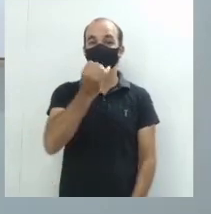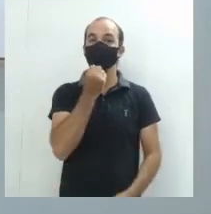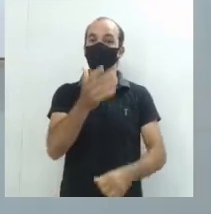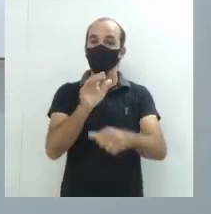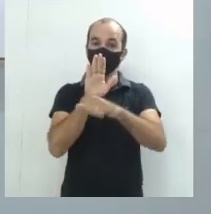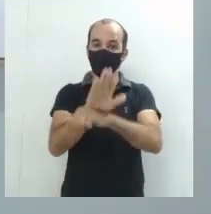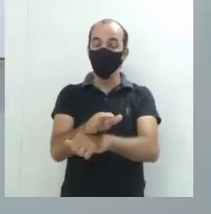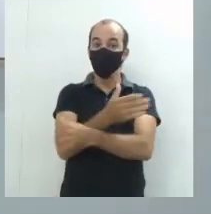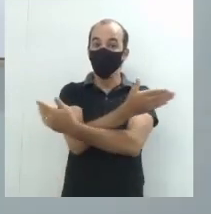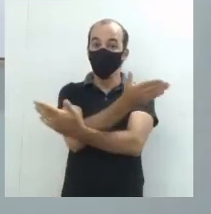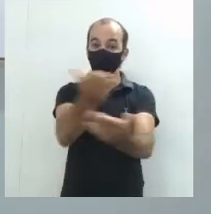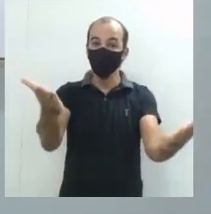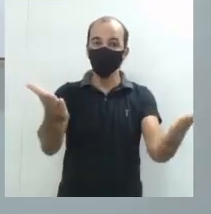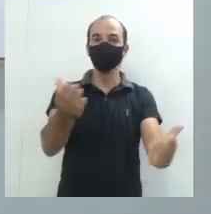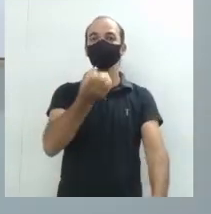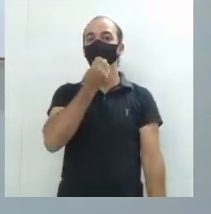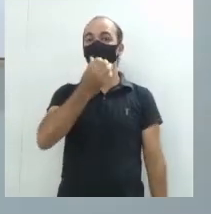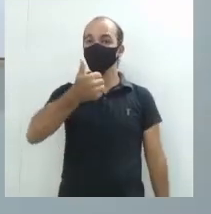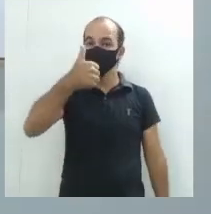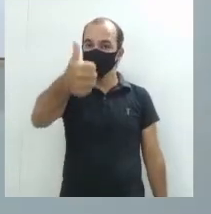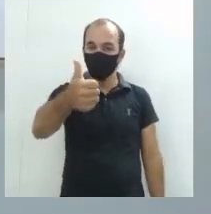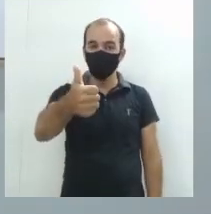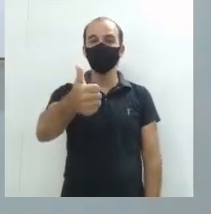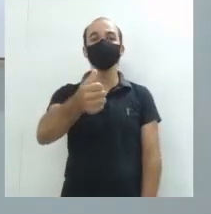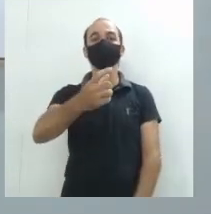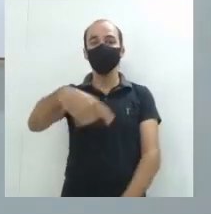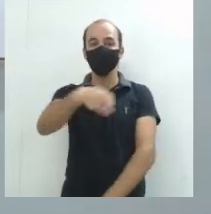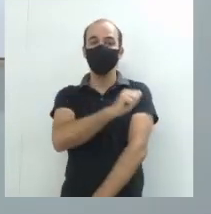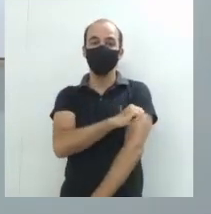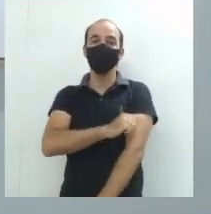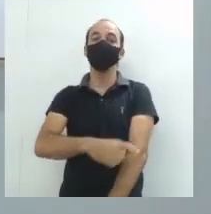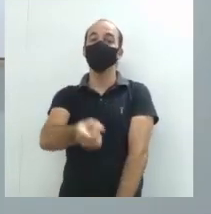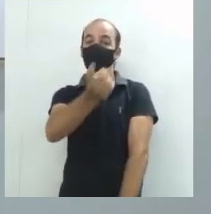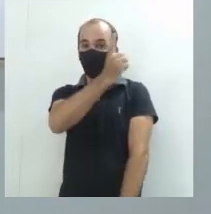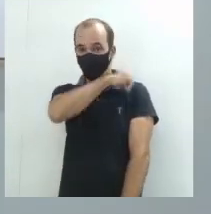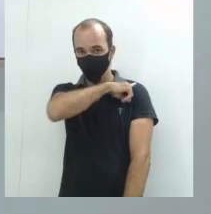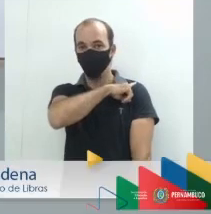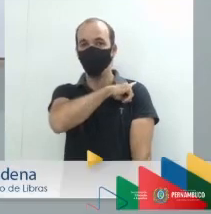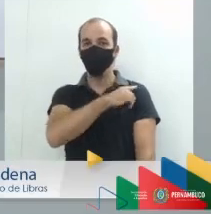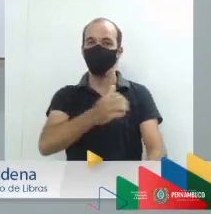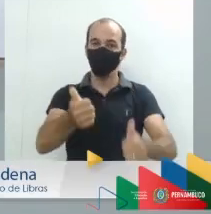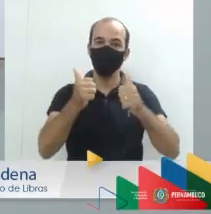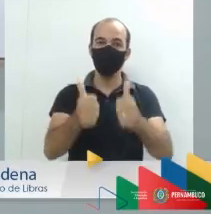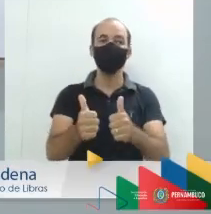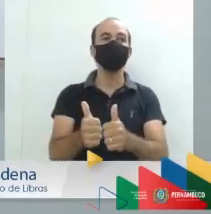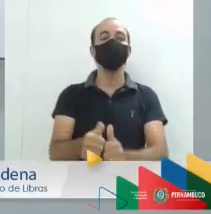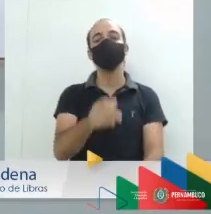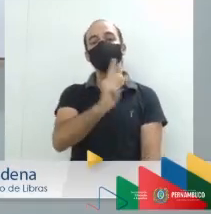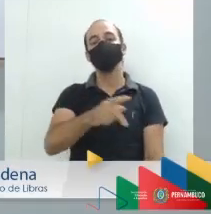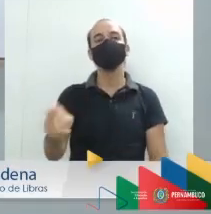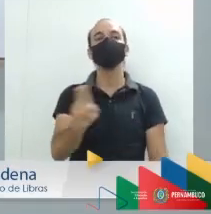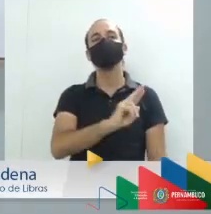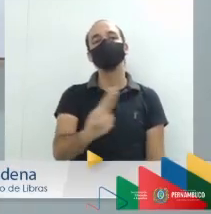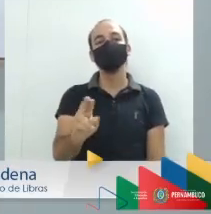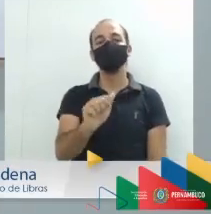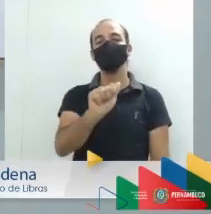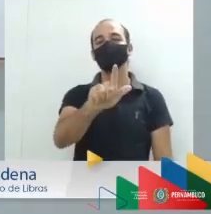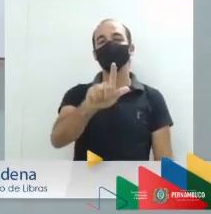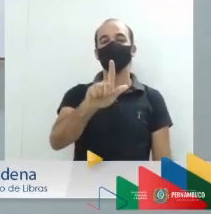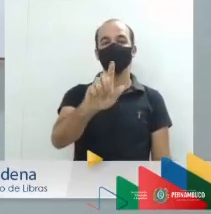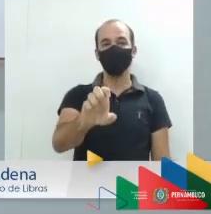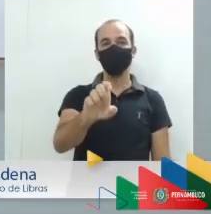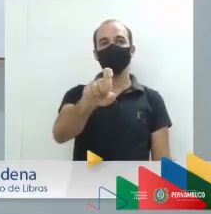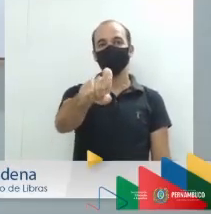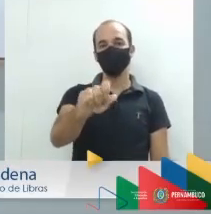Boa tarde, guerreiros e guerreiras do primeiro ano do ensino médio. Aqui quem fala é o professor Alexandre Nogueira